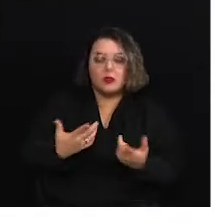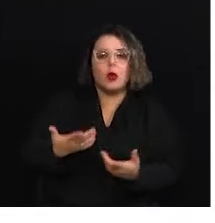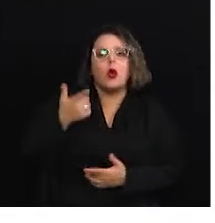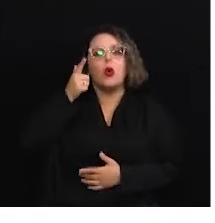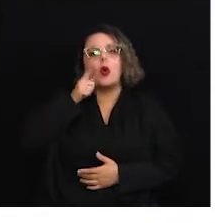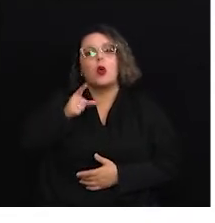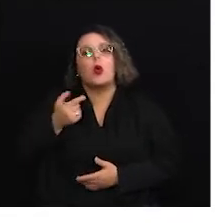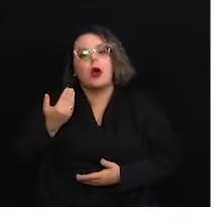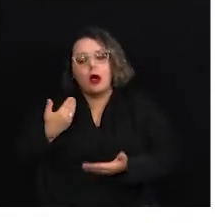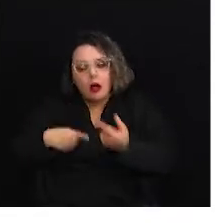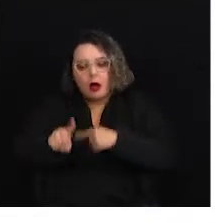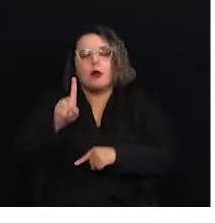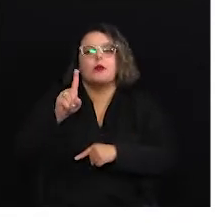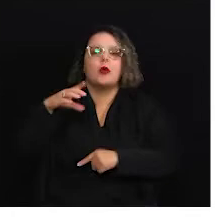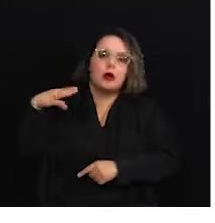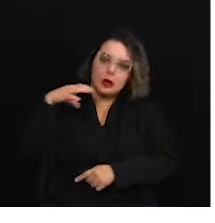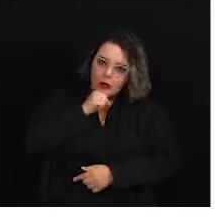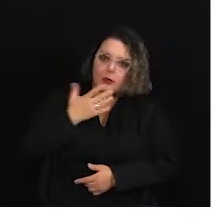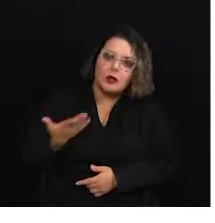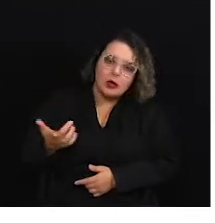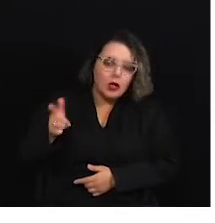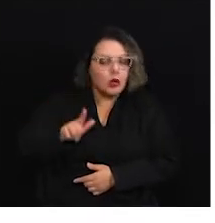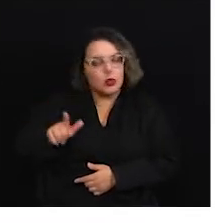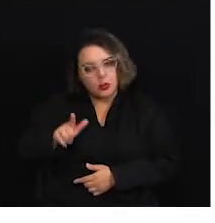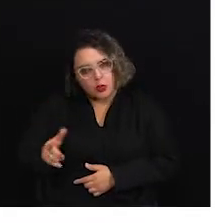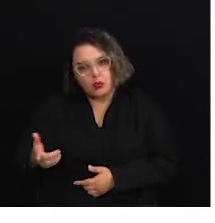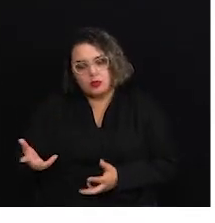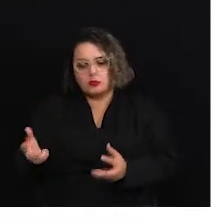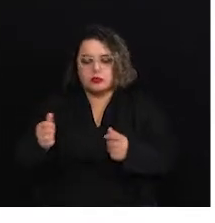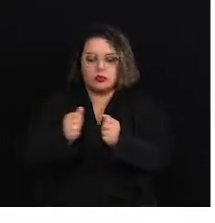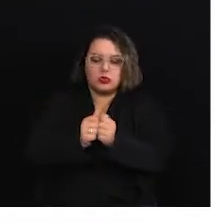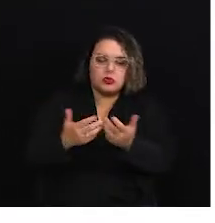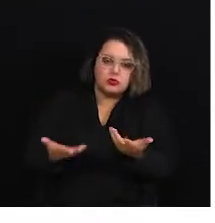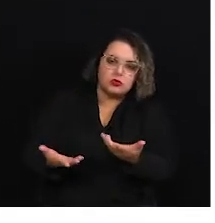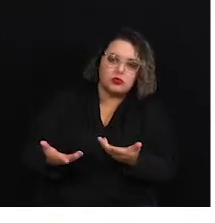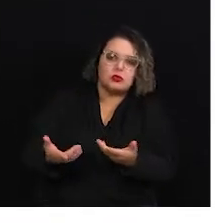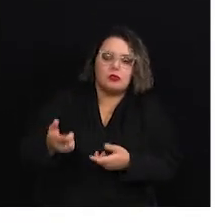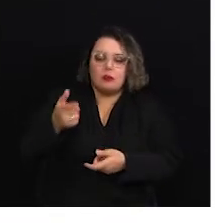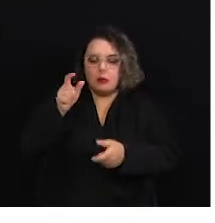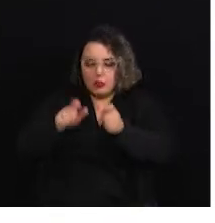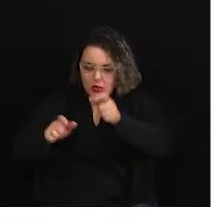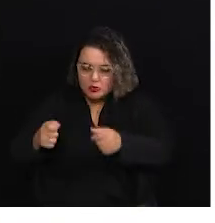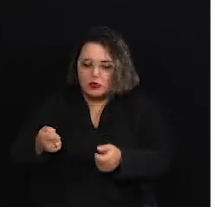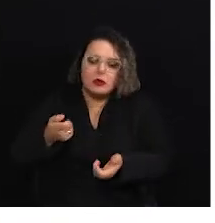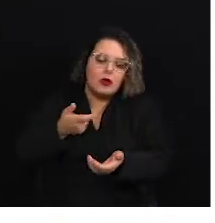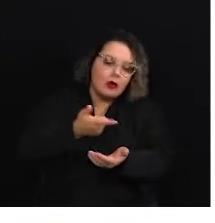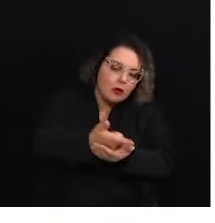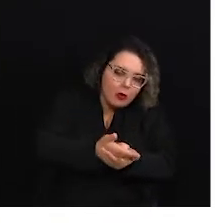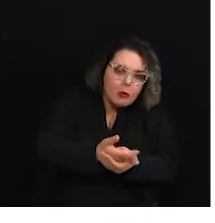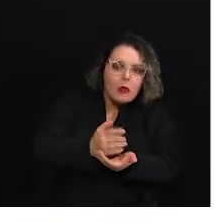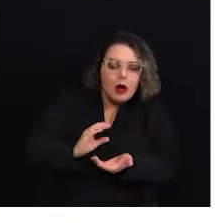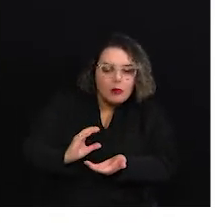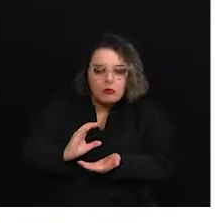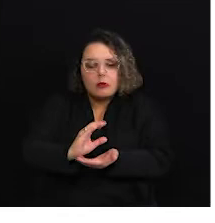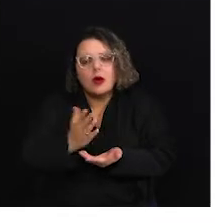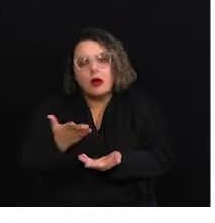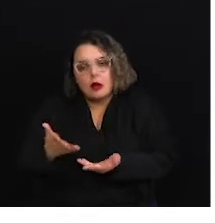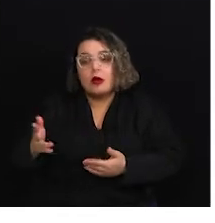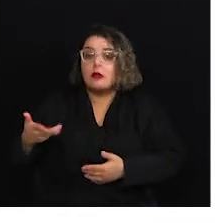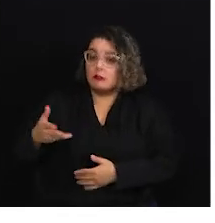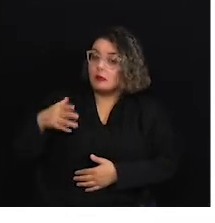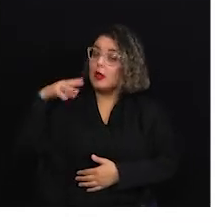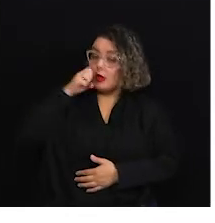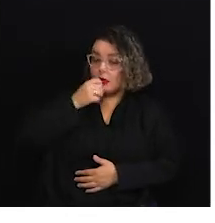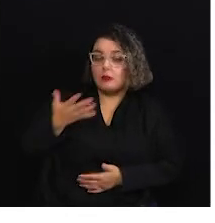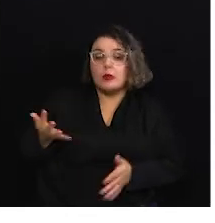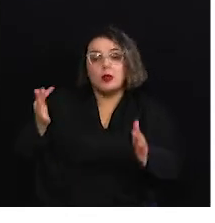você, você consegue evoluir muito mais rápido. É lógico, isso associado também com investidores e assim por diante. Então, isso nos traz muito